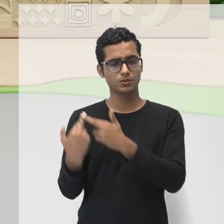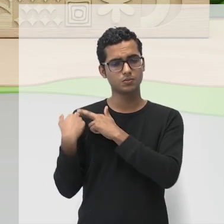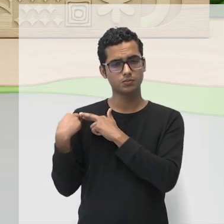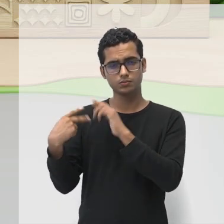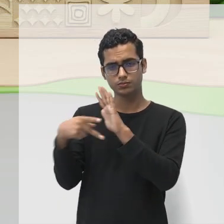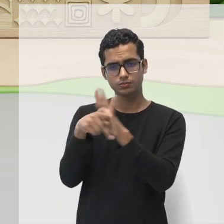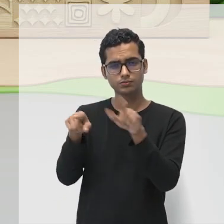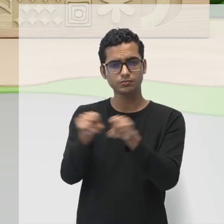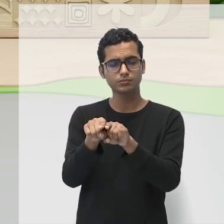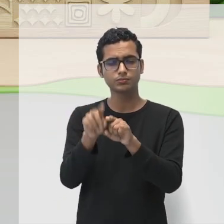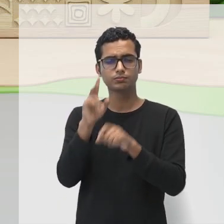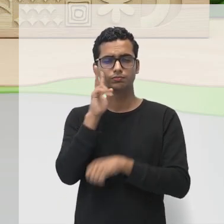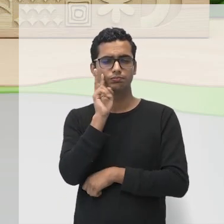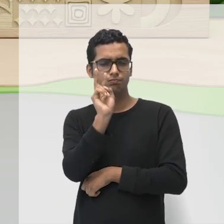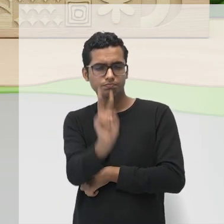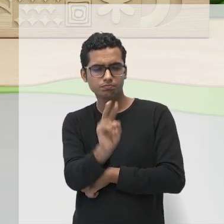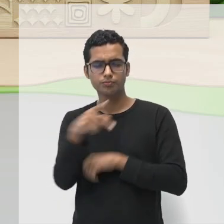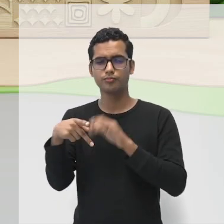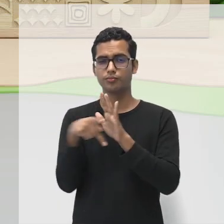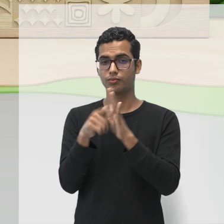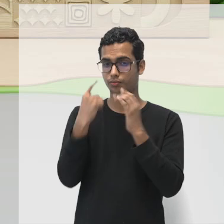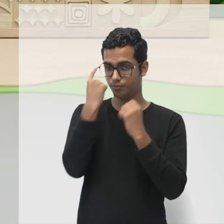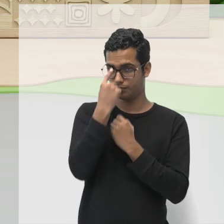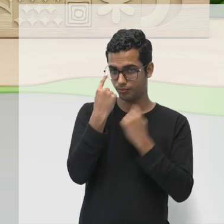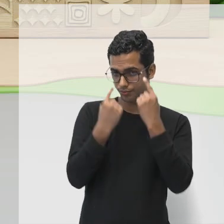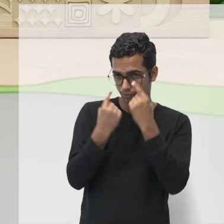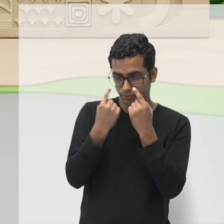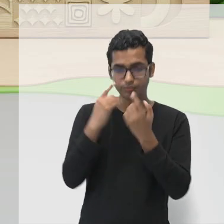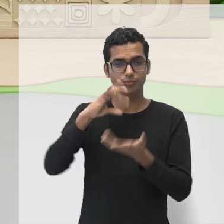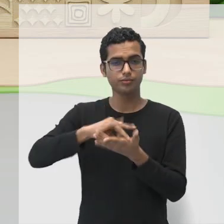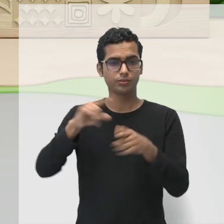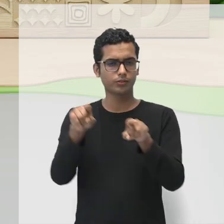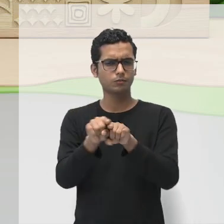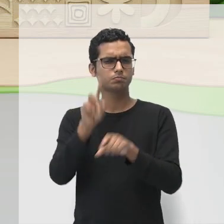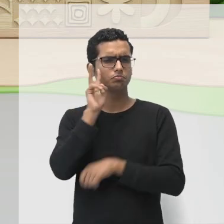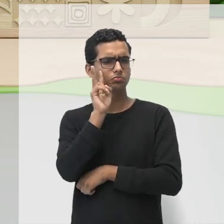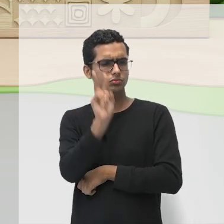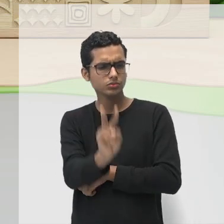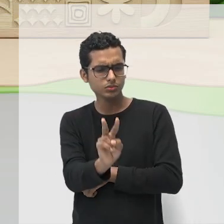Os nossos olhos. E como a